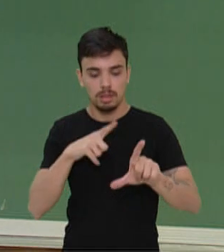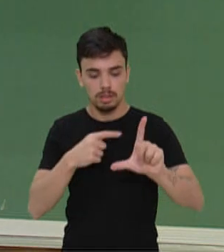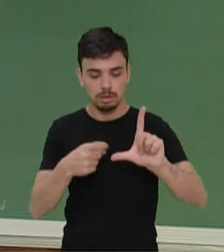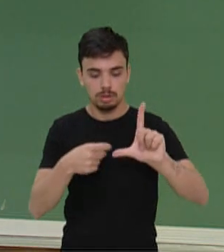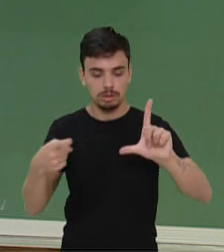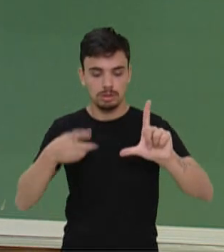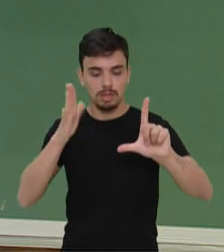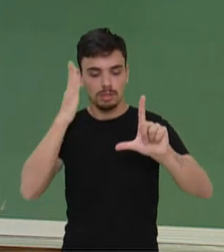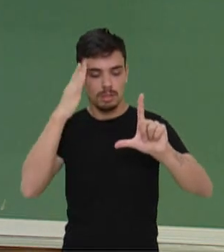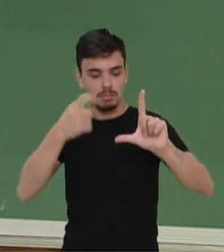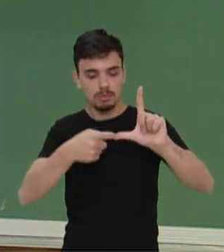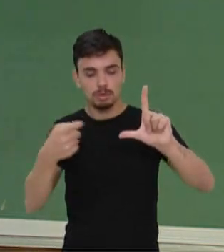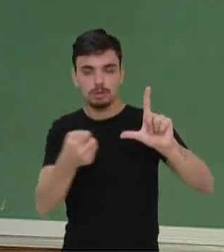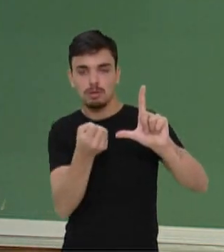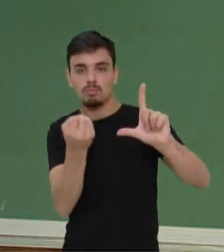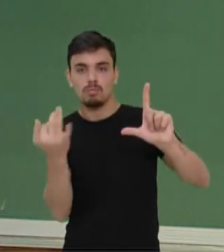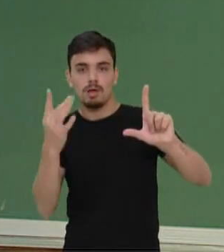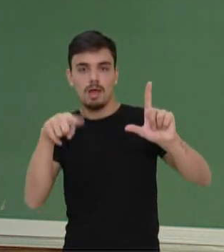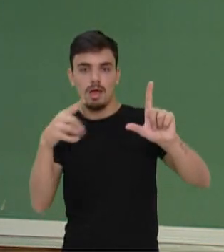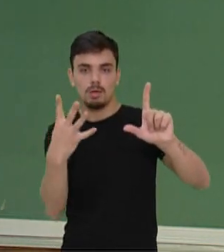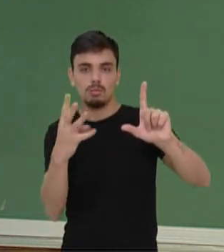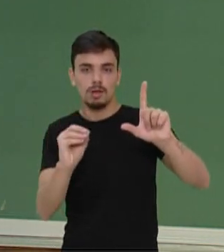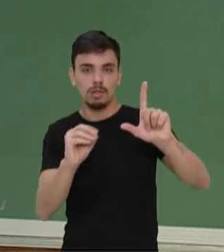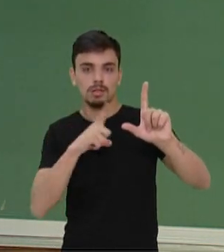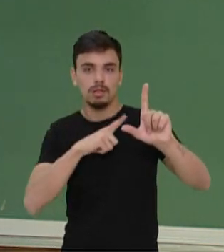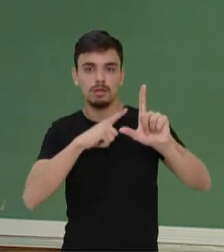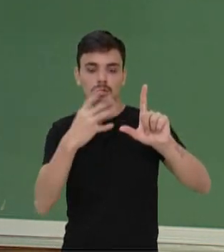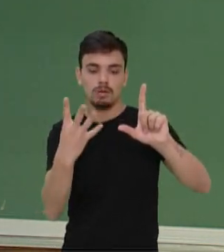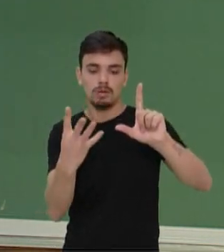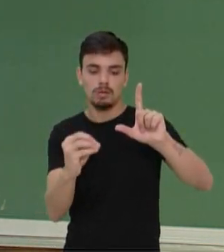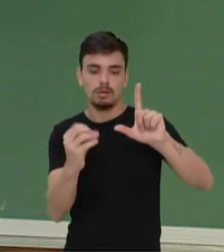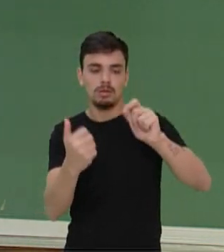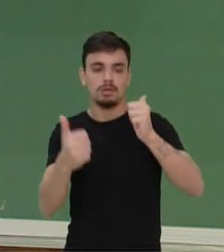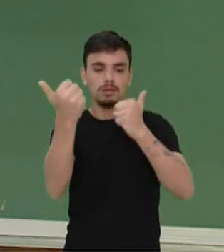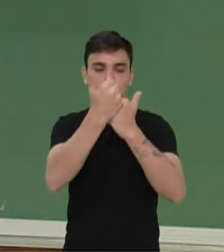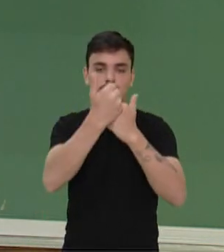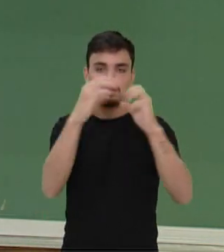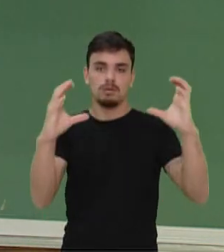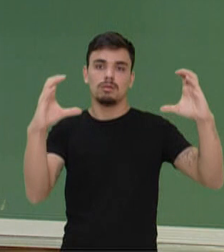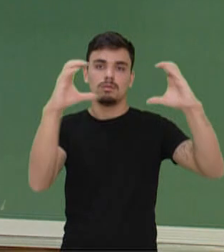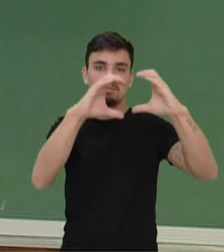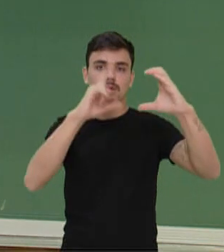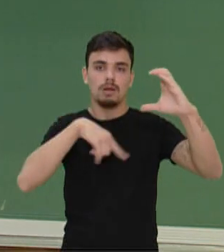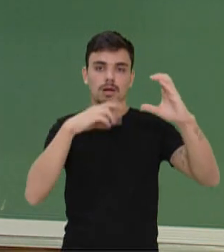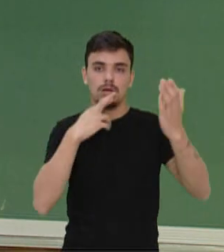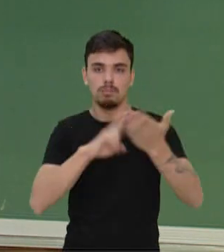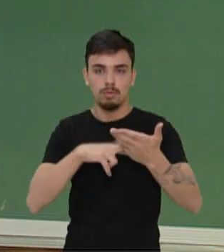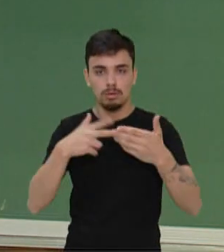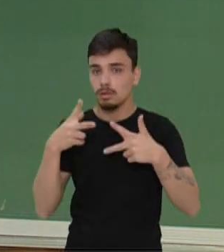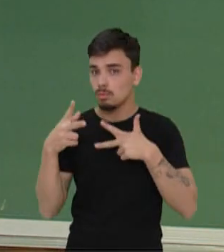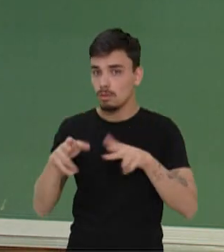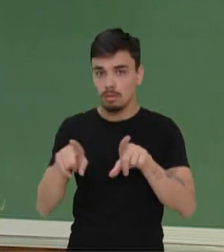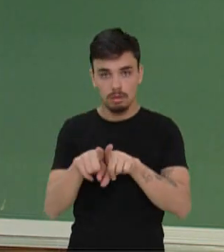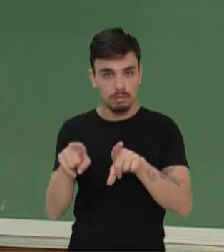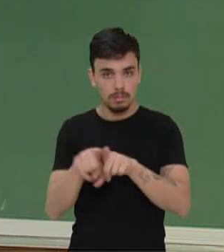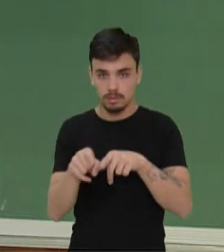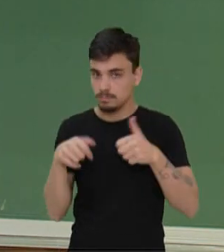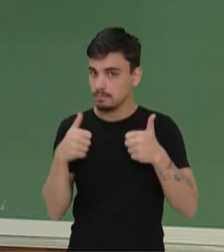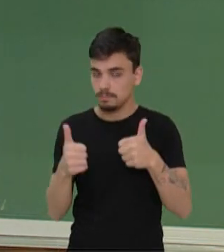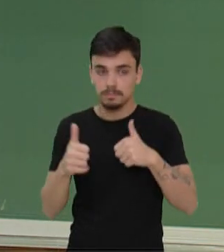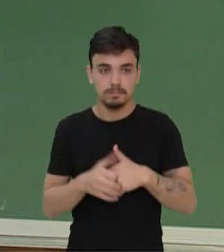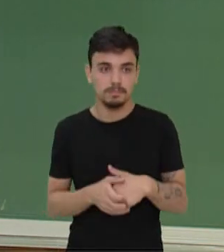já conheço que o x do vértice aqui é 40, basta você pegar 40 e substituir na função. Vai dar o mesmo resultado.